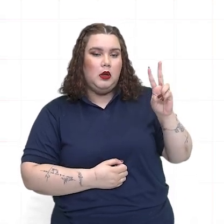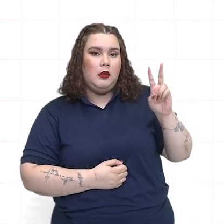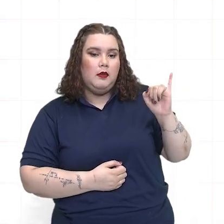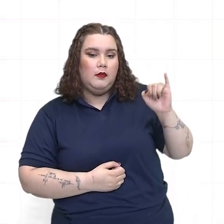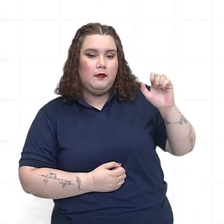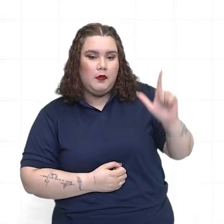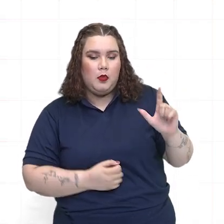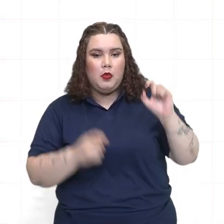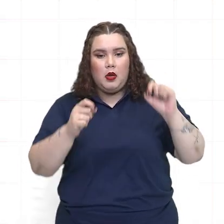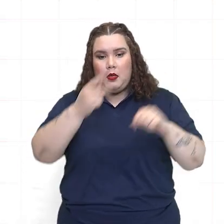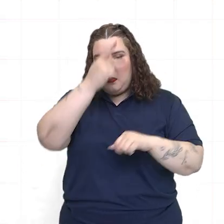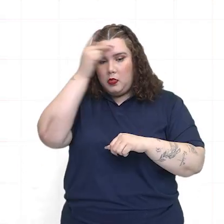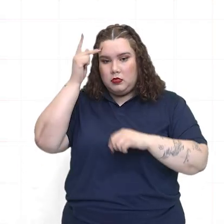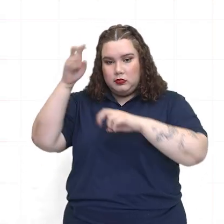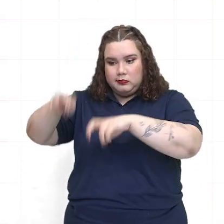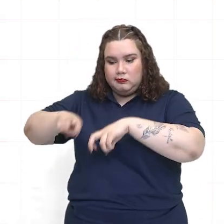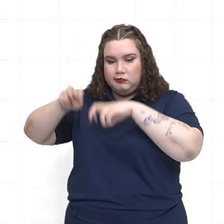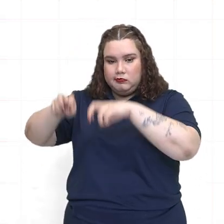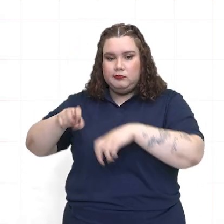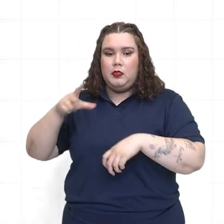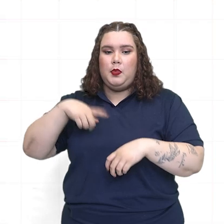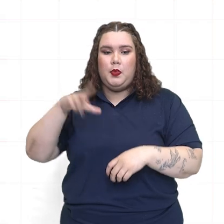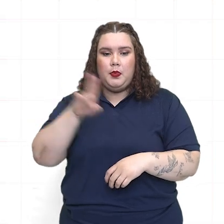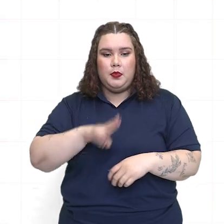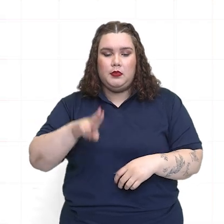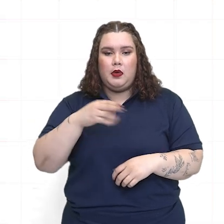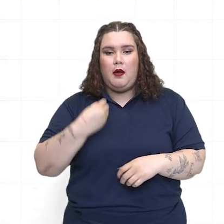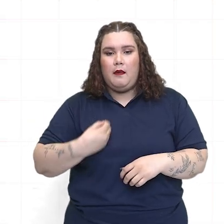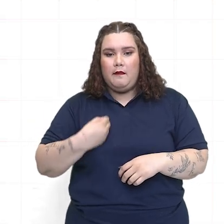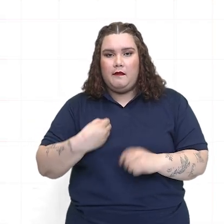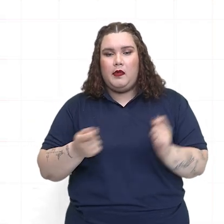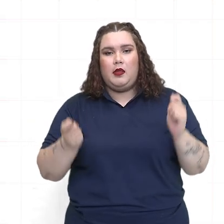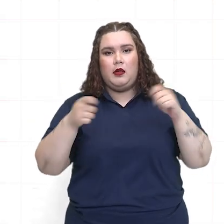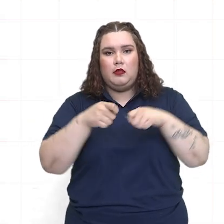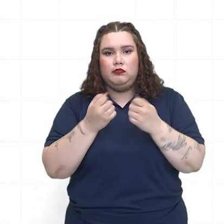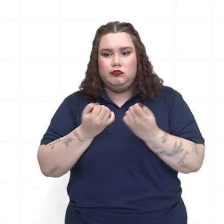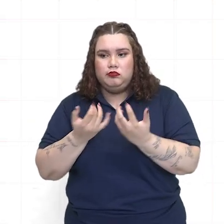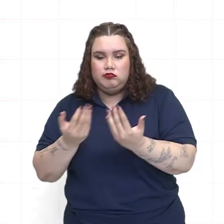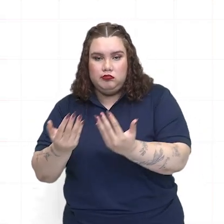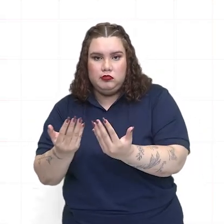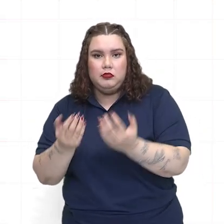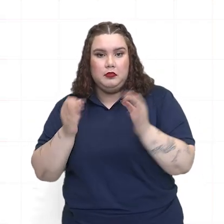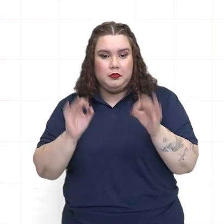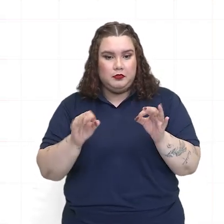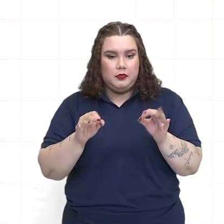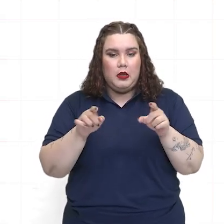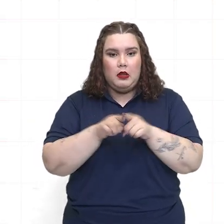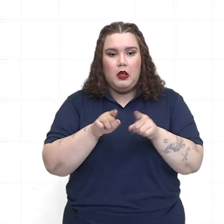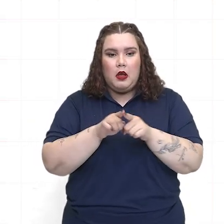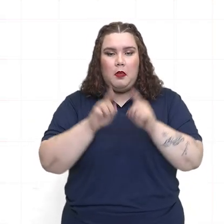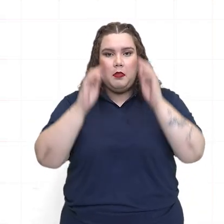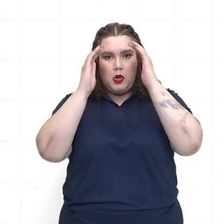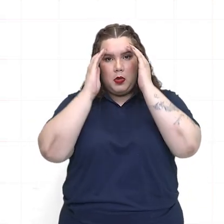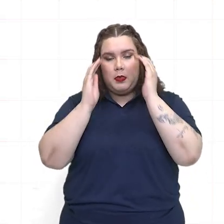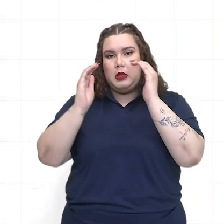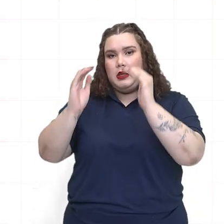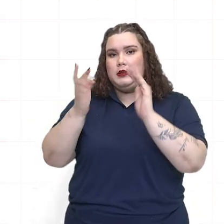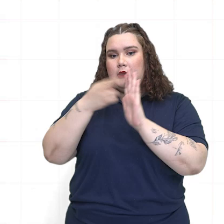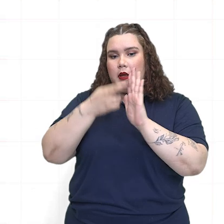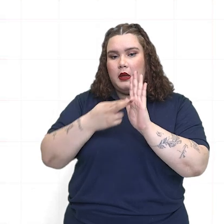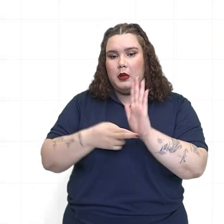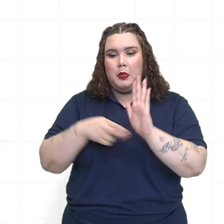para sobreviver e cumprir obrigações para com o senhor, tá? Assim